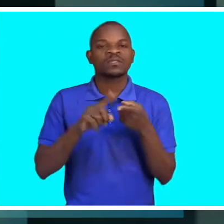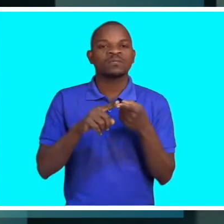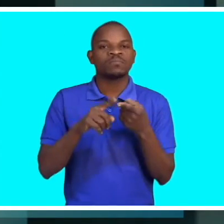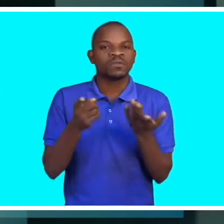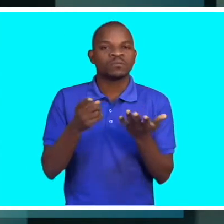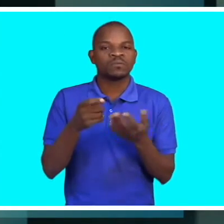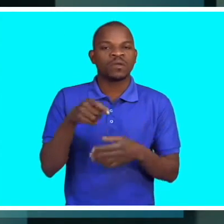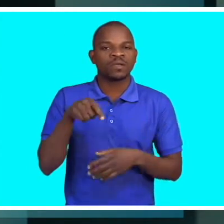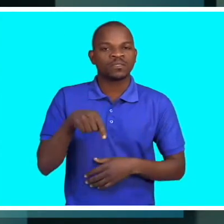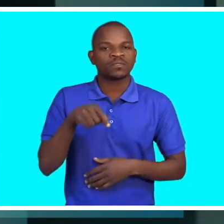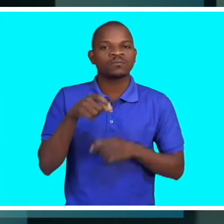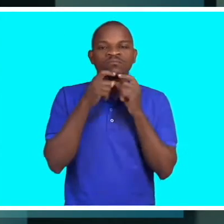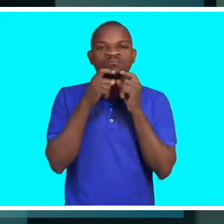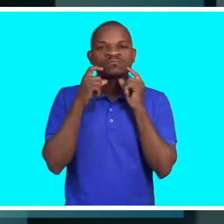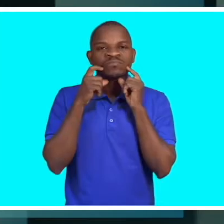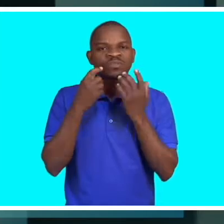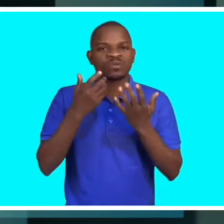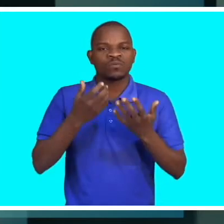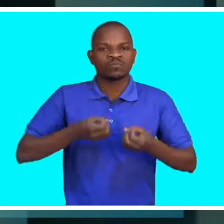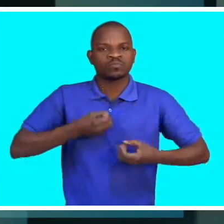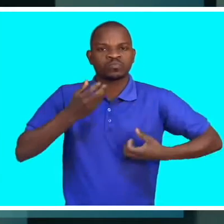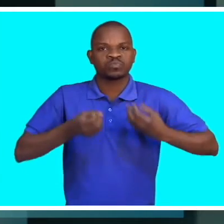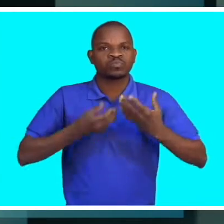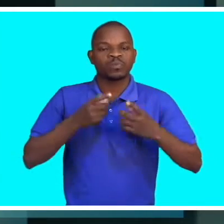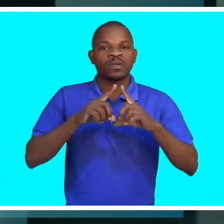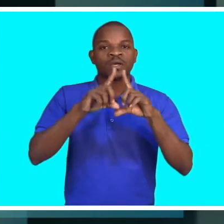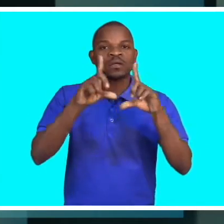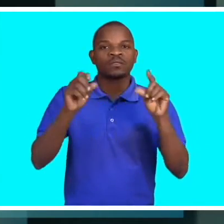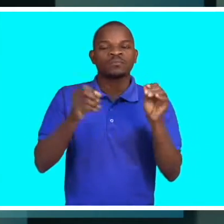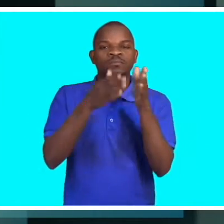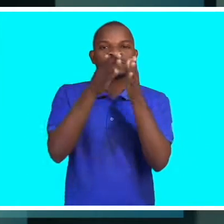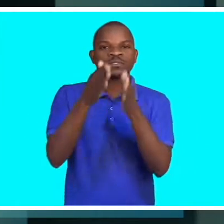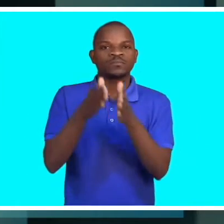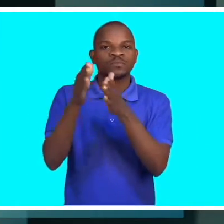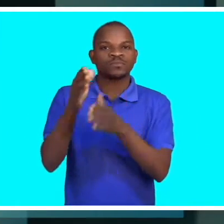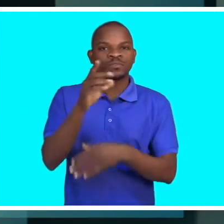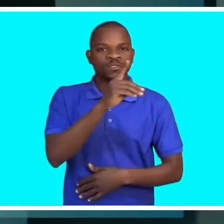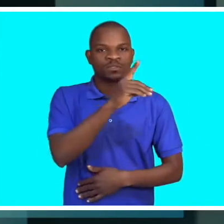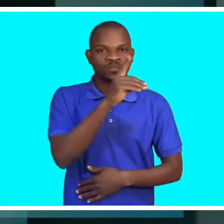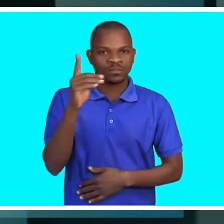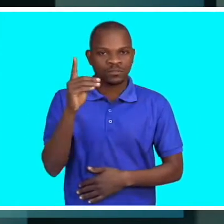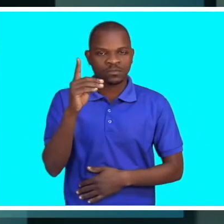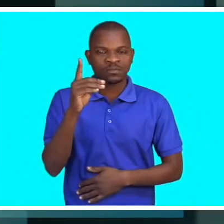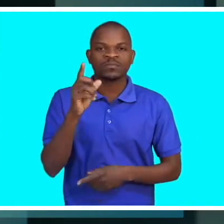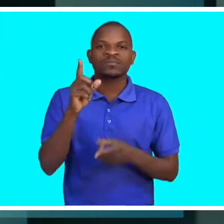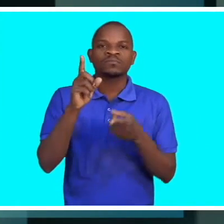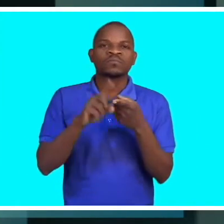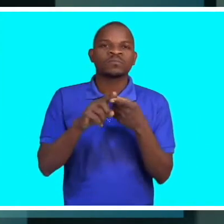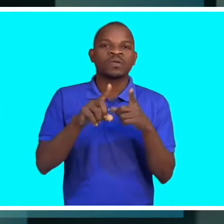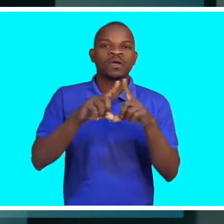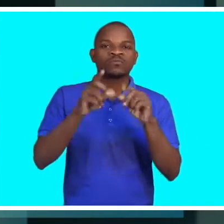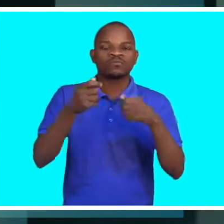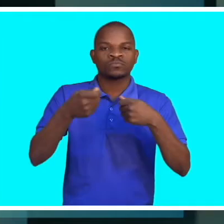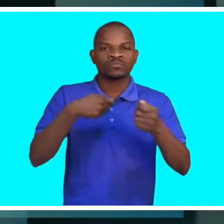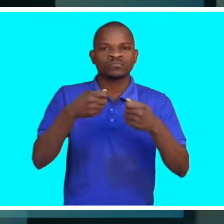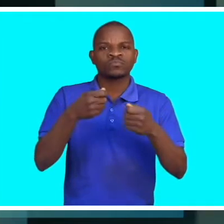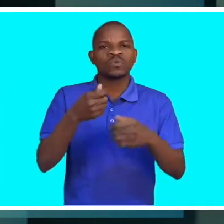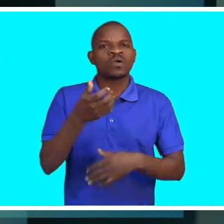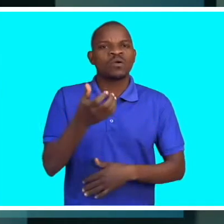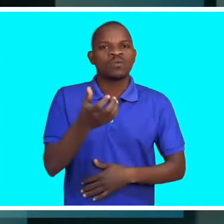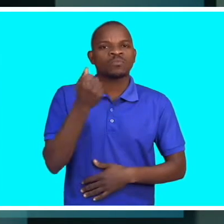nacional que abordam este tema de pessoas portadoras e mesmo a nível de